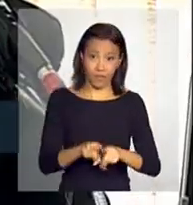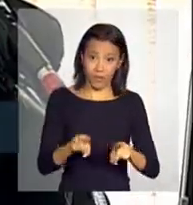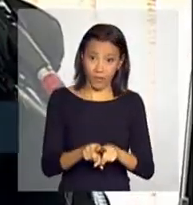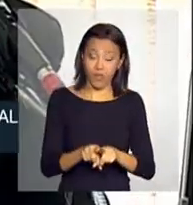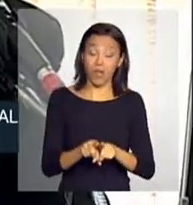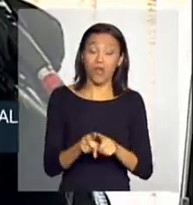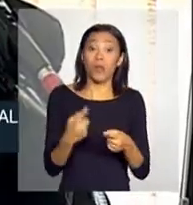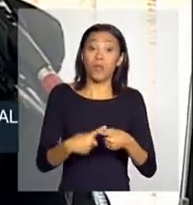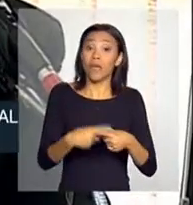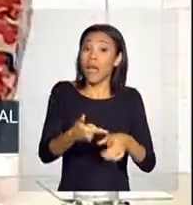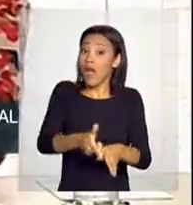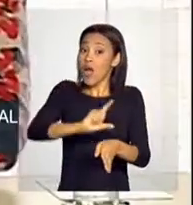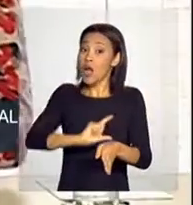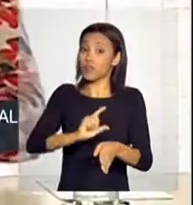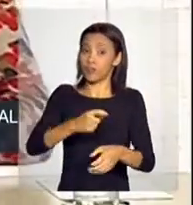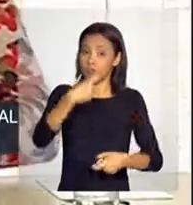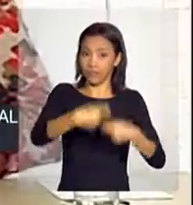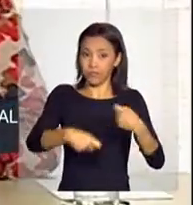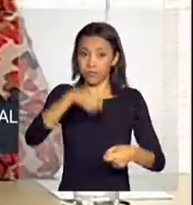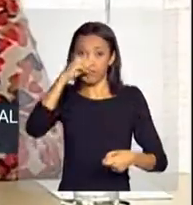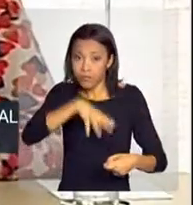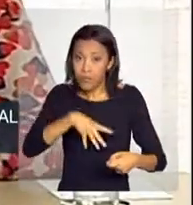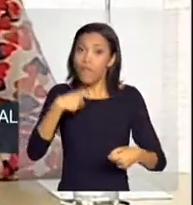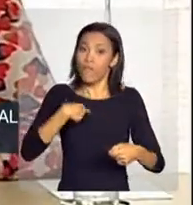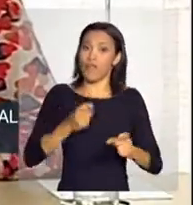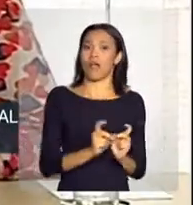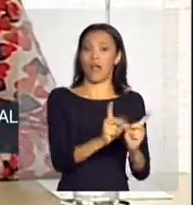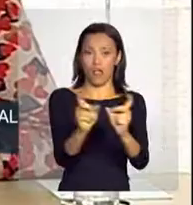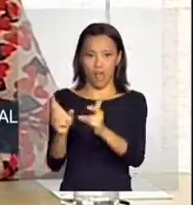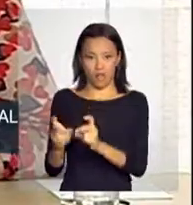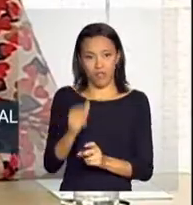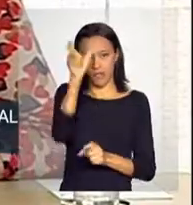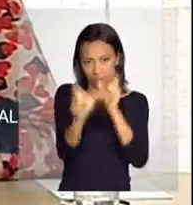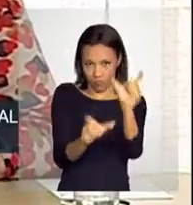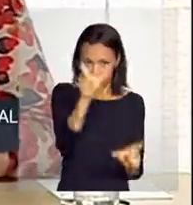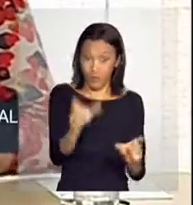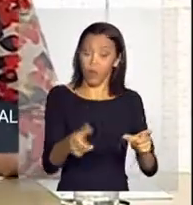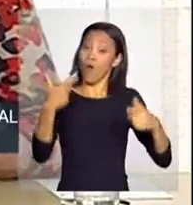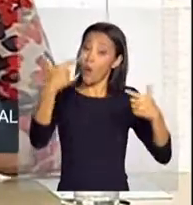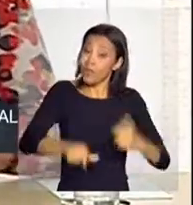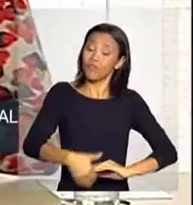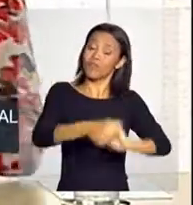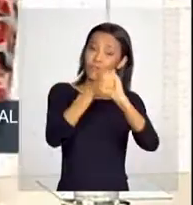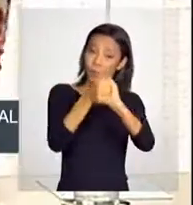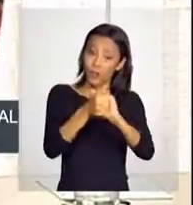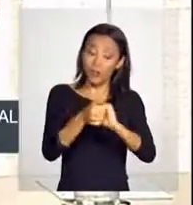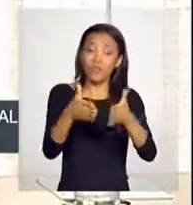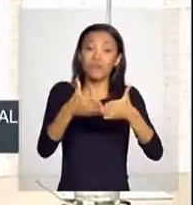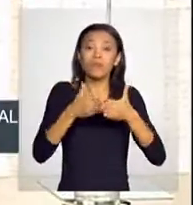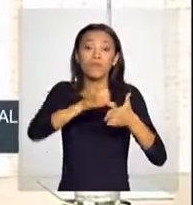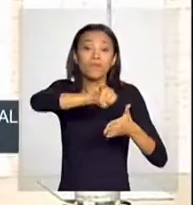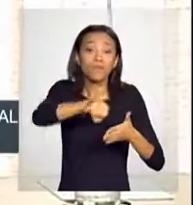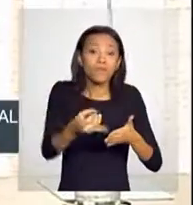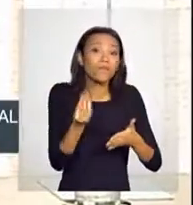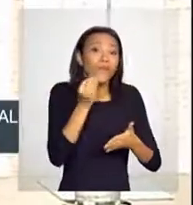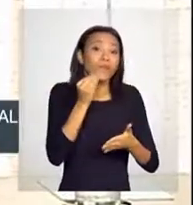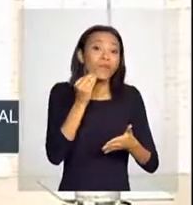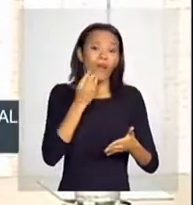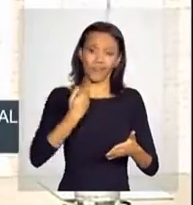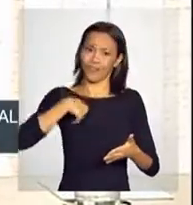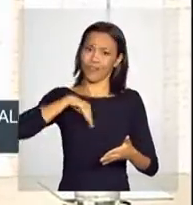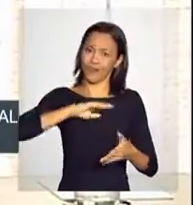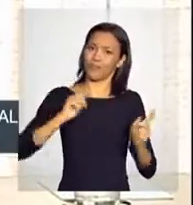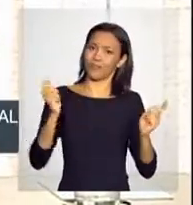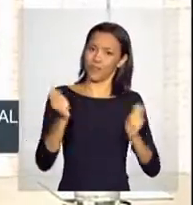vista laboral porque antes dessa exploração veio tráfico então ministro eu mais uma vez comprimento e pedindo a oportunidade para que nós